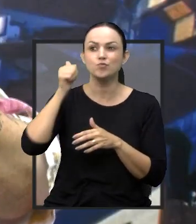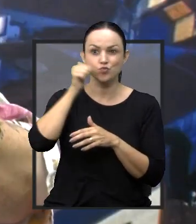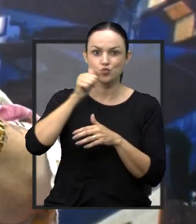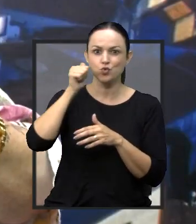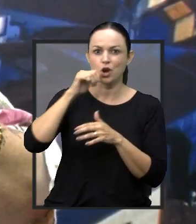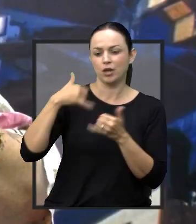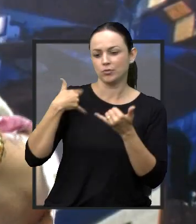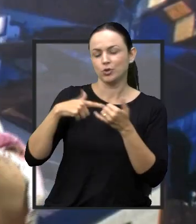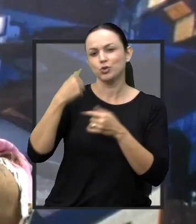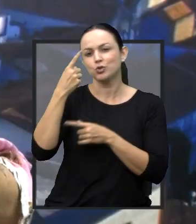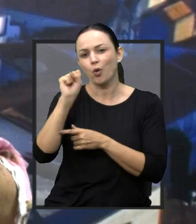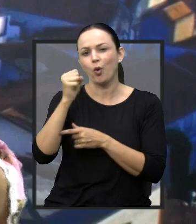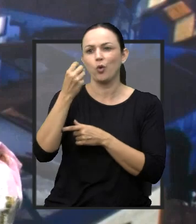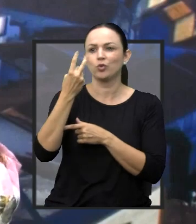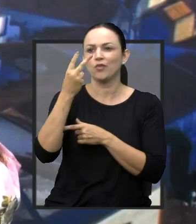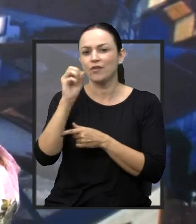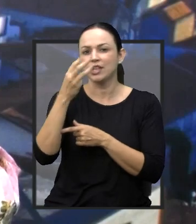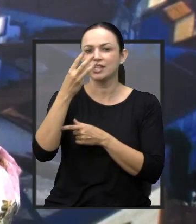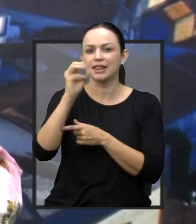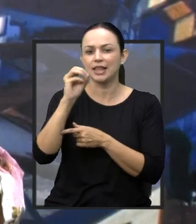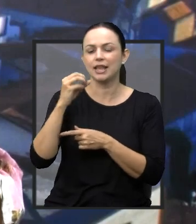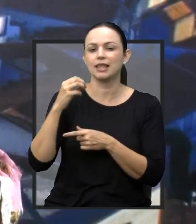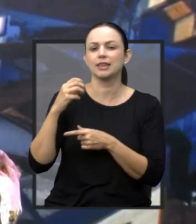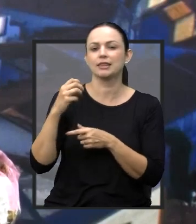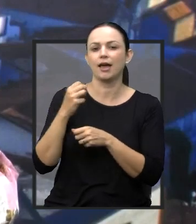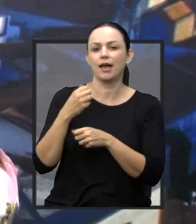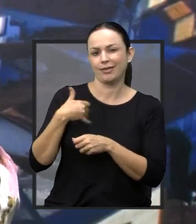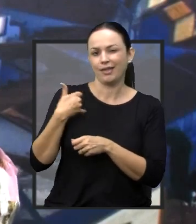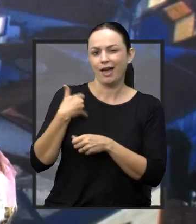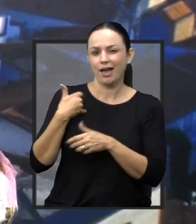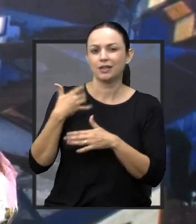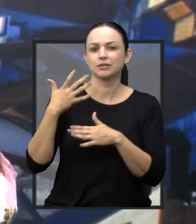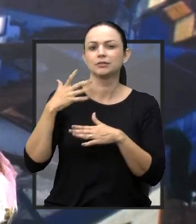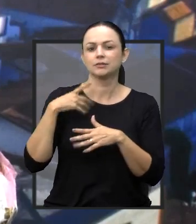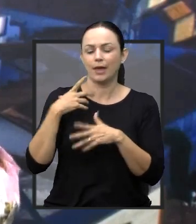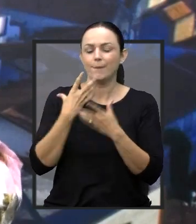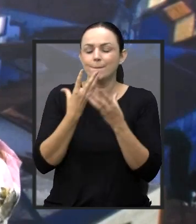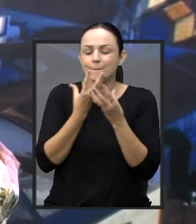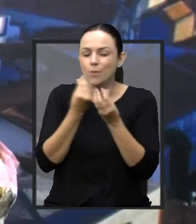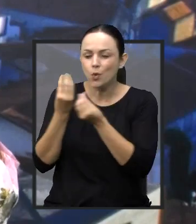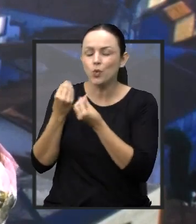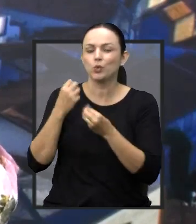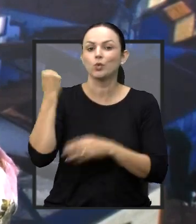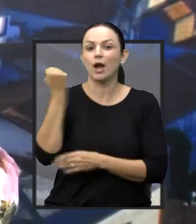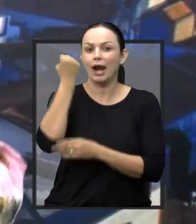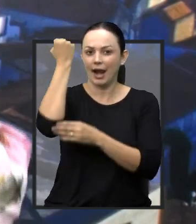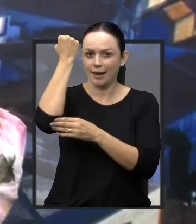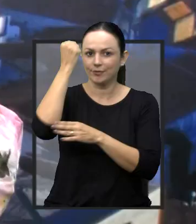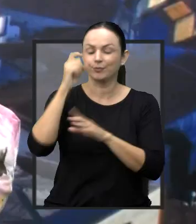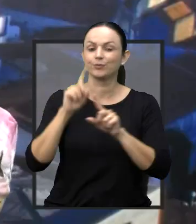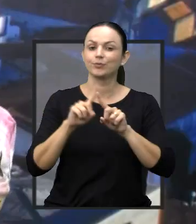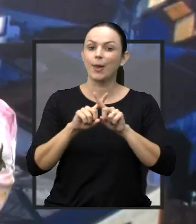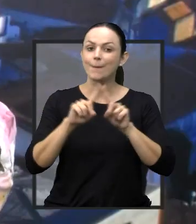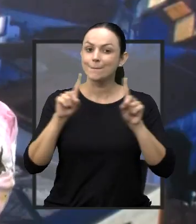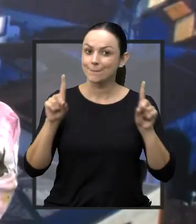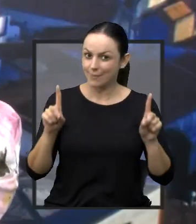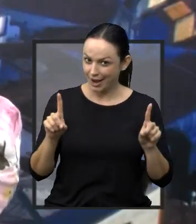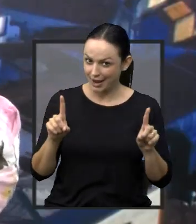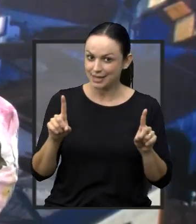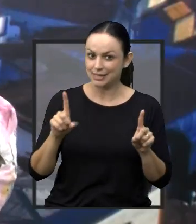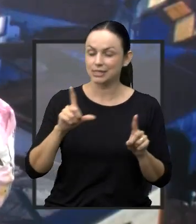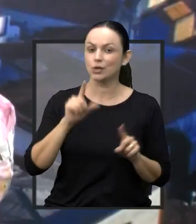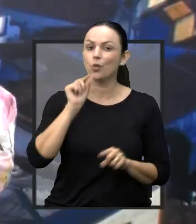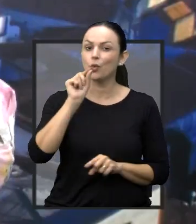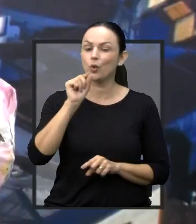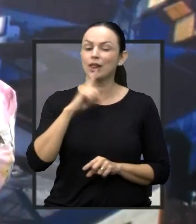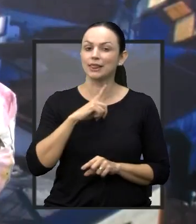já com 18, 20, 30 anos, né? São casos muito graves, muitos números expressivos. Mas o que nós temos